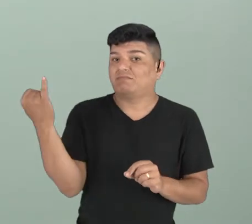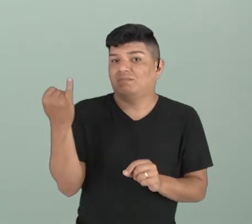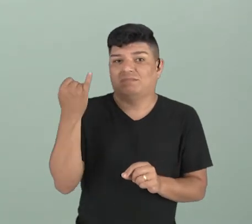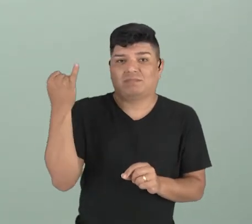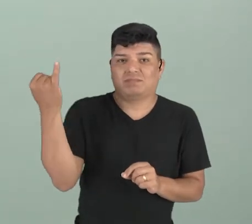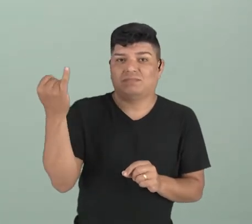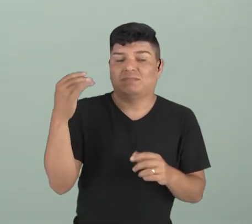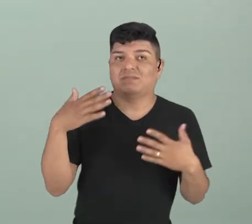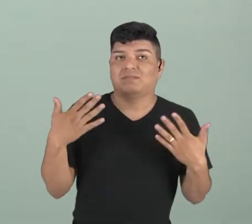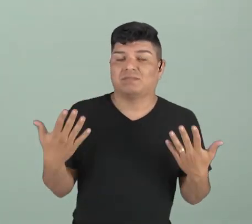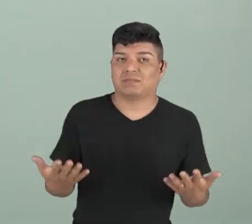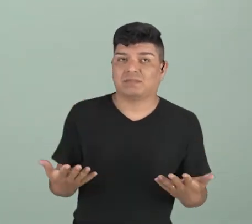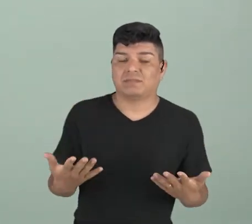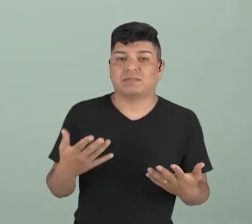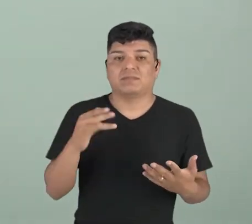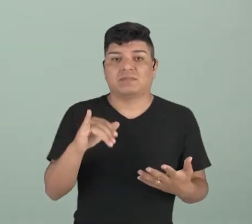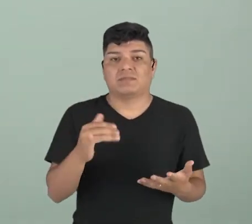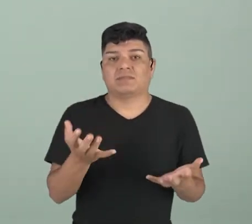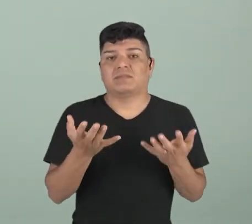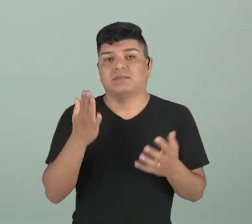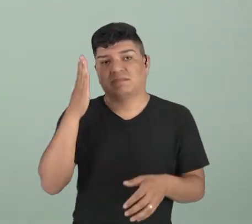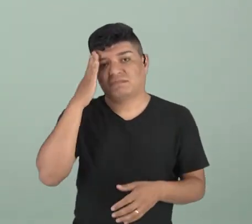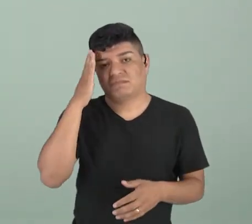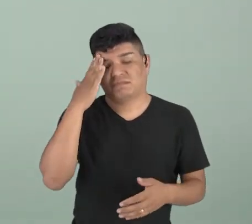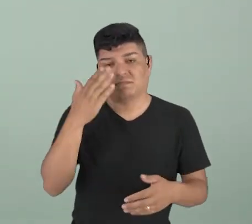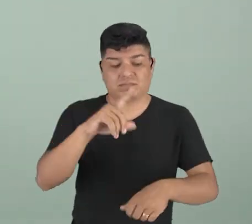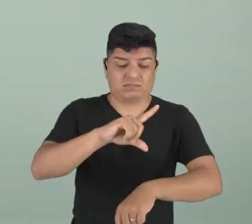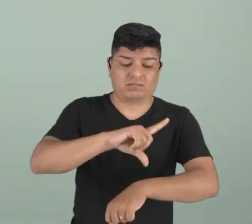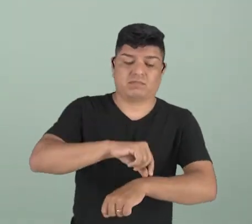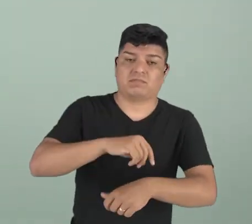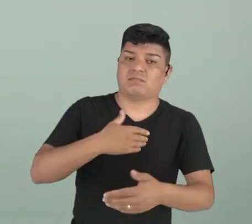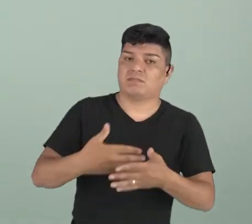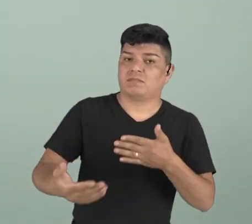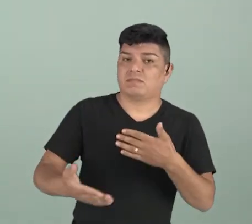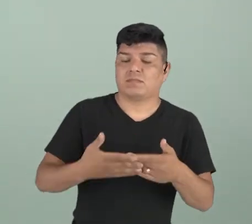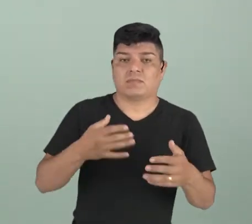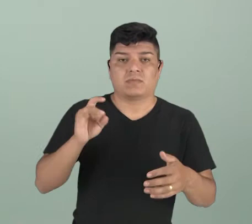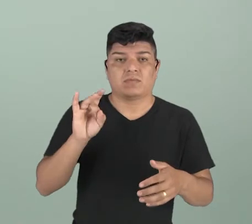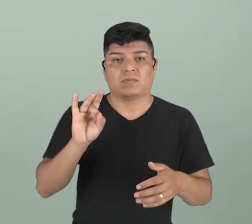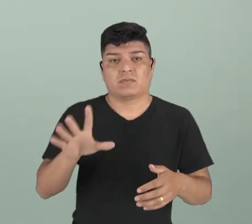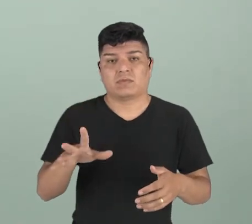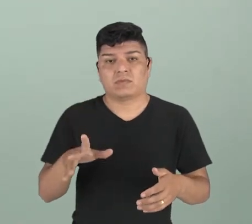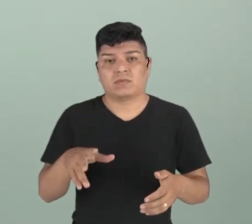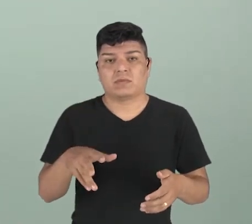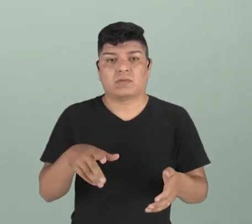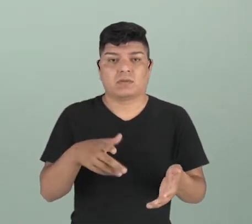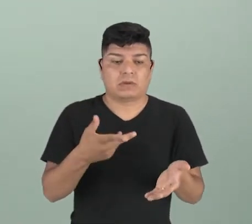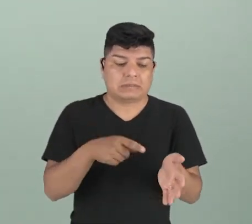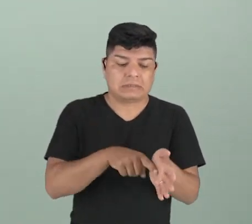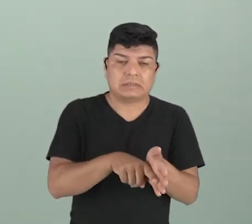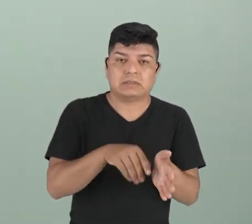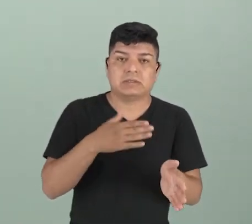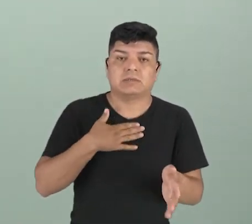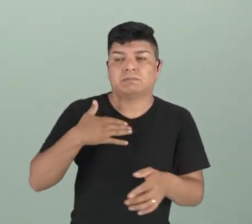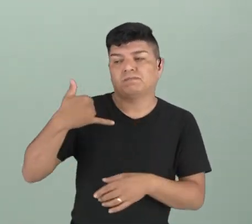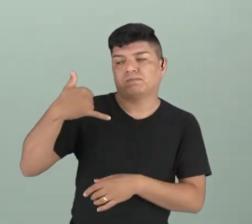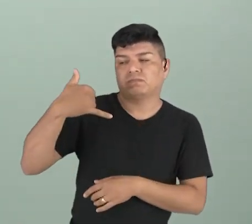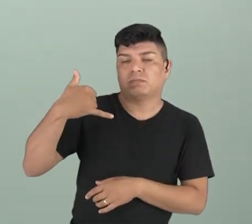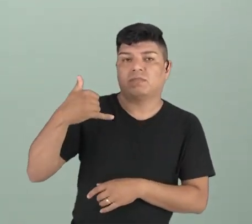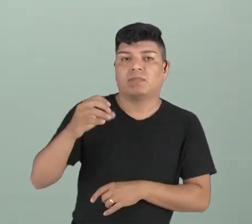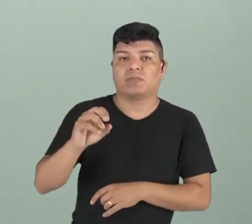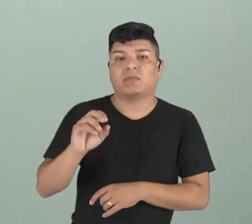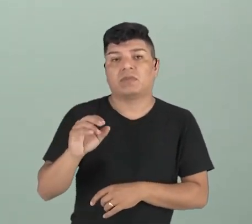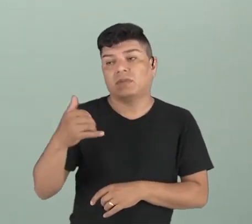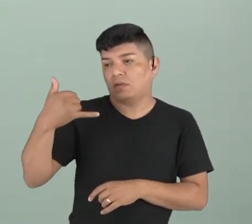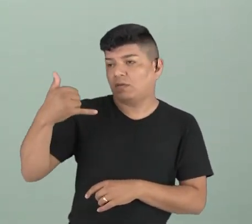né? Já que se eu quiser saber qualquer horário, eu posso muito bem fazer uma consulta rápida no meu smartphone